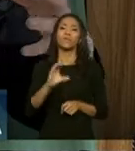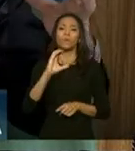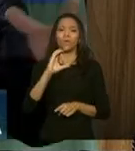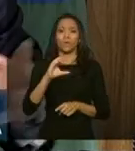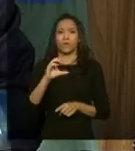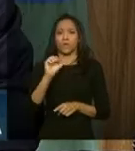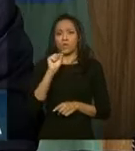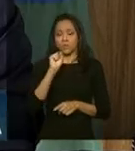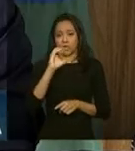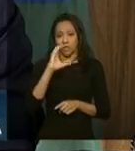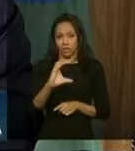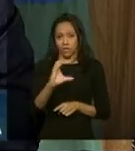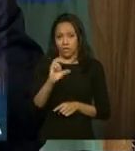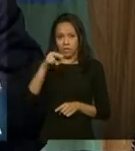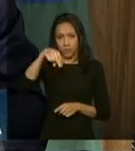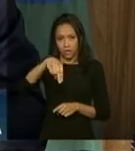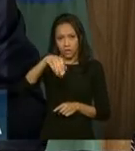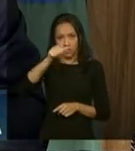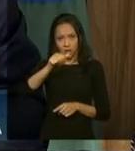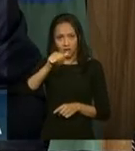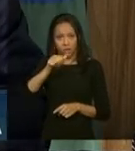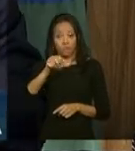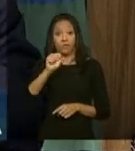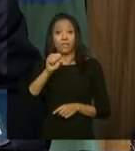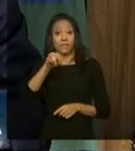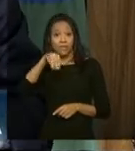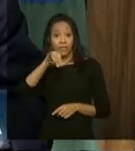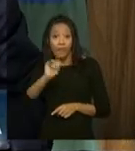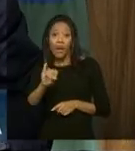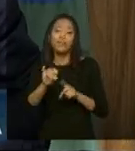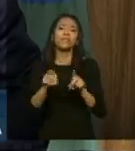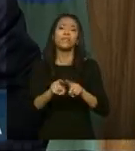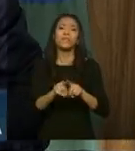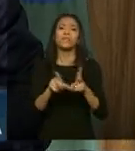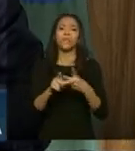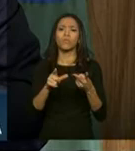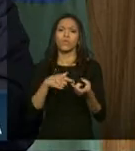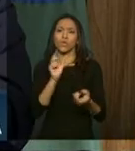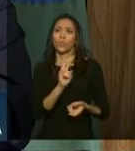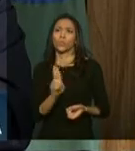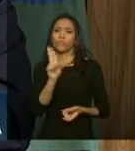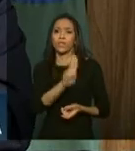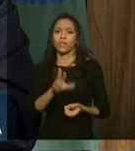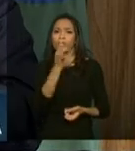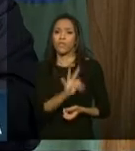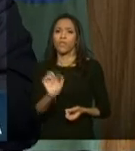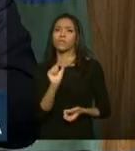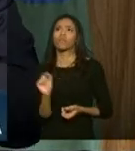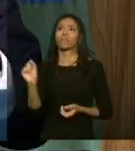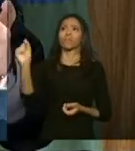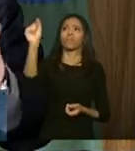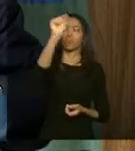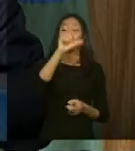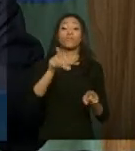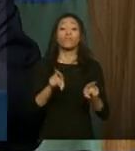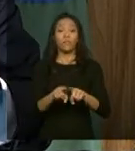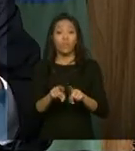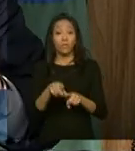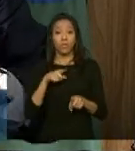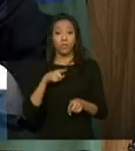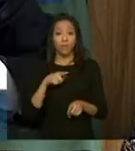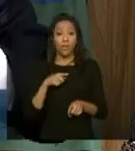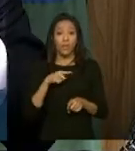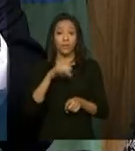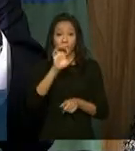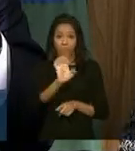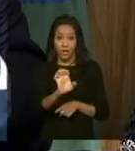grandes polos de inovação. Temos nossos institutos federais, universidades federais, temos o MEI, que é um empresariado moderno,